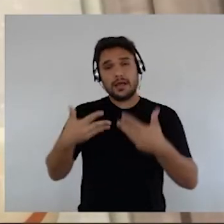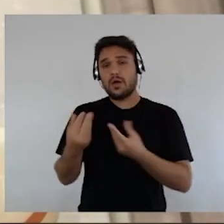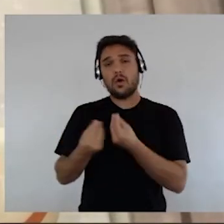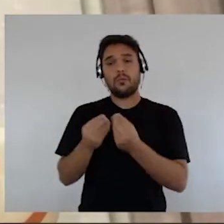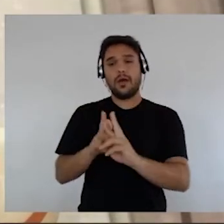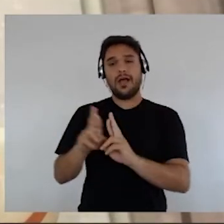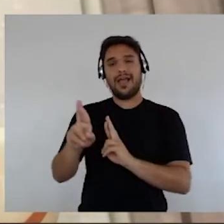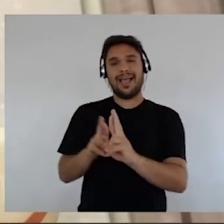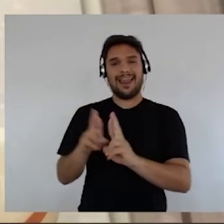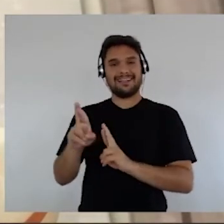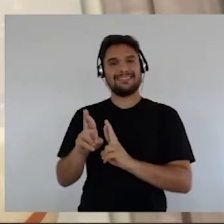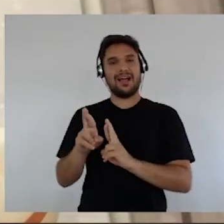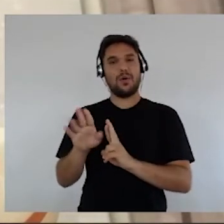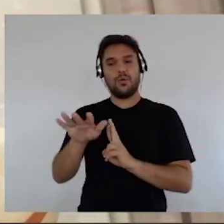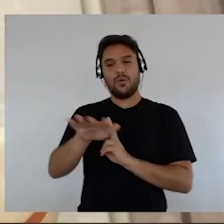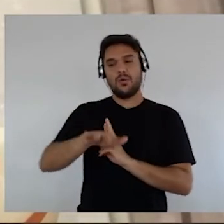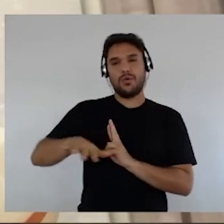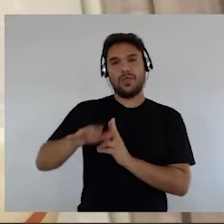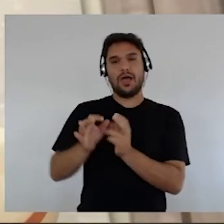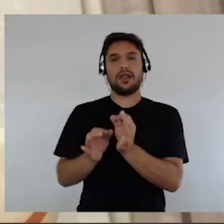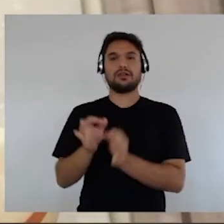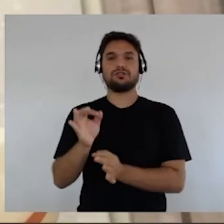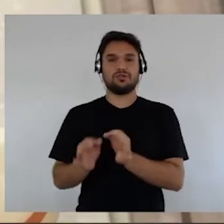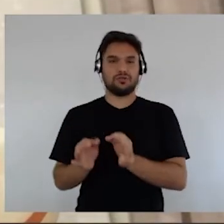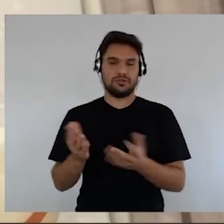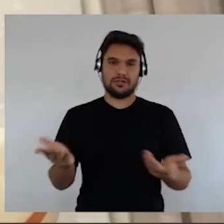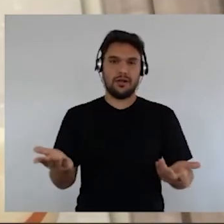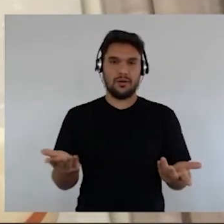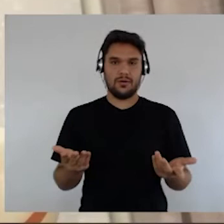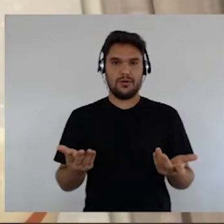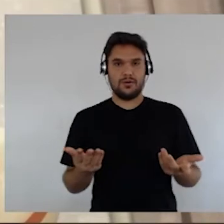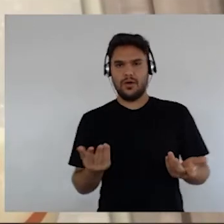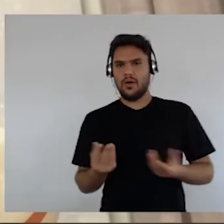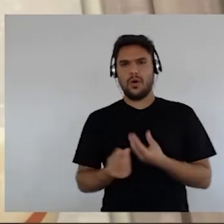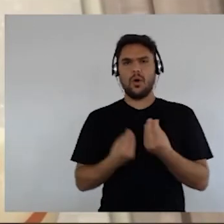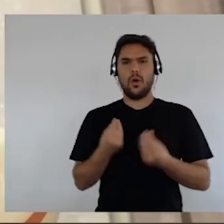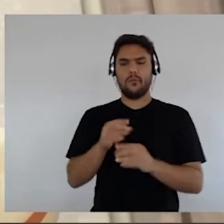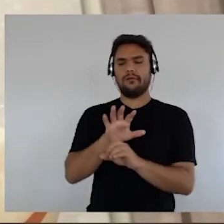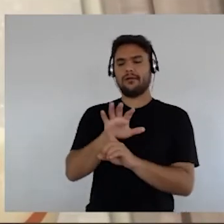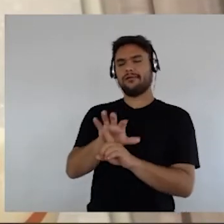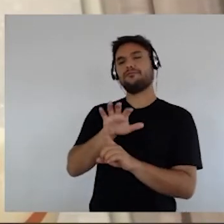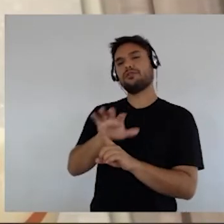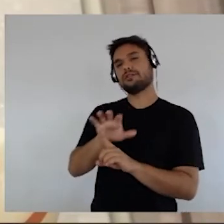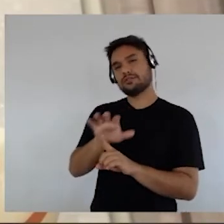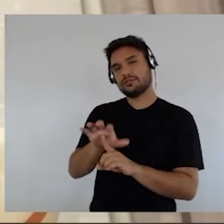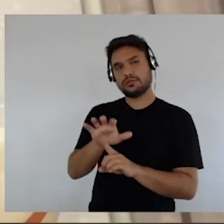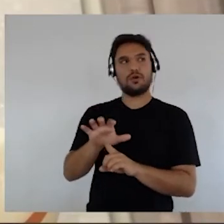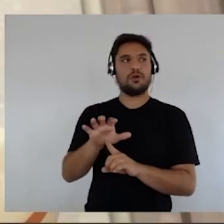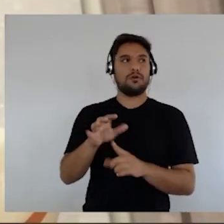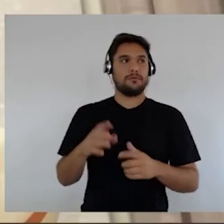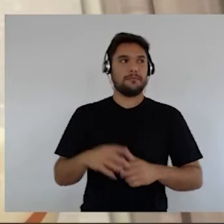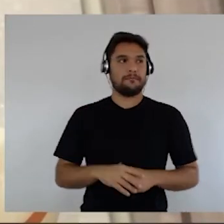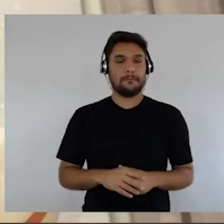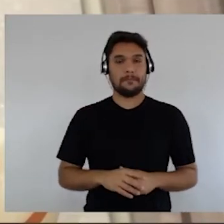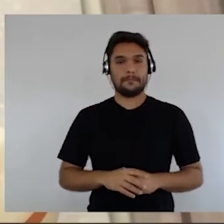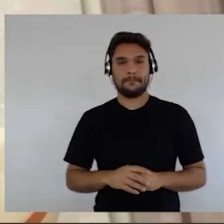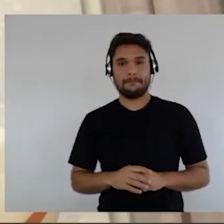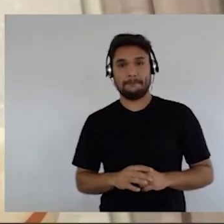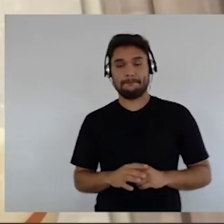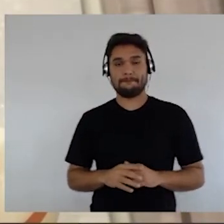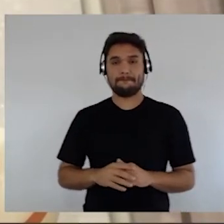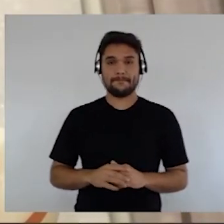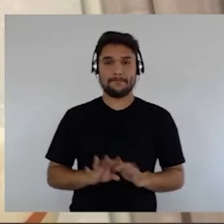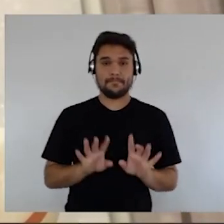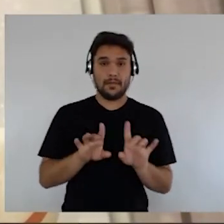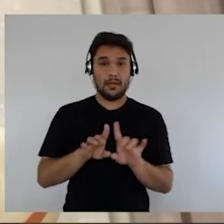relações jurídicas. As repercussões da pandemia se fazem